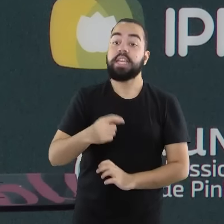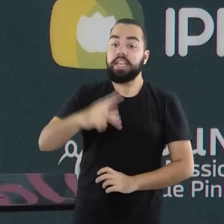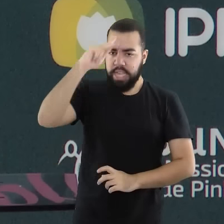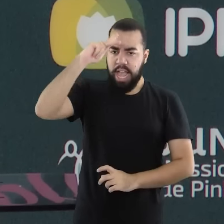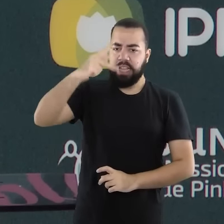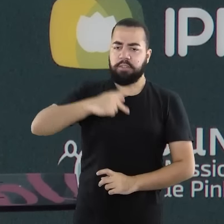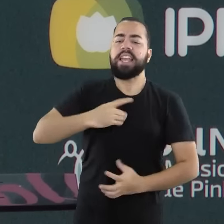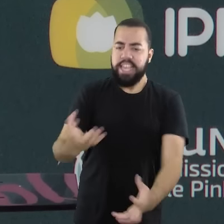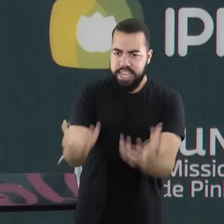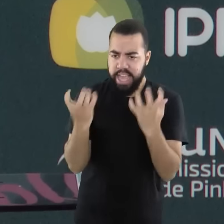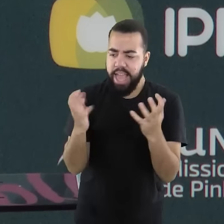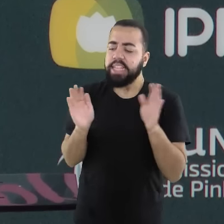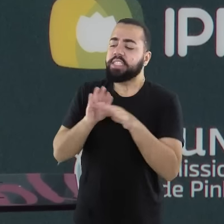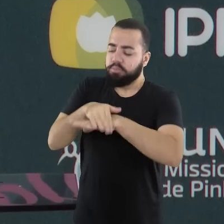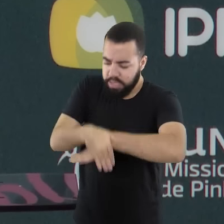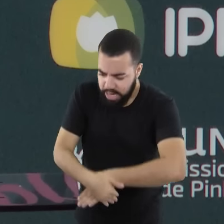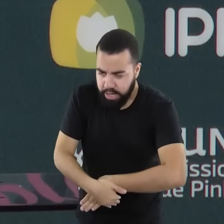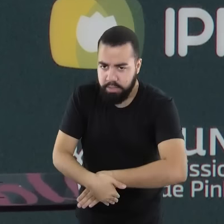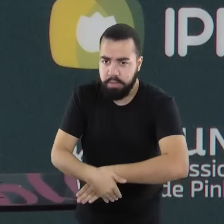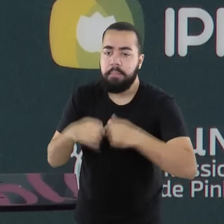intencional.